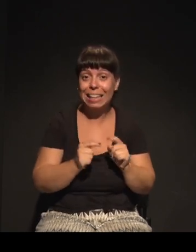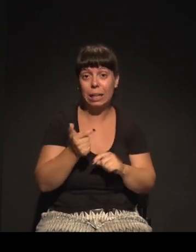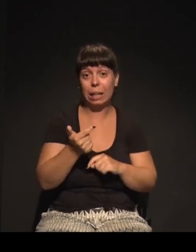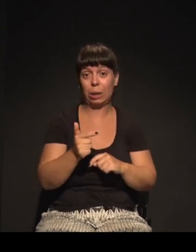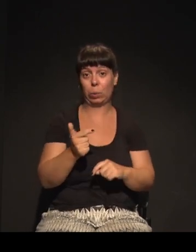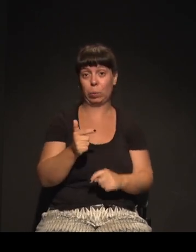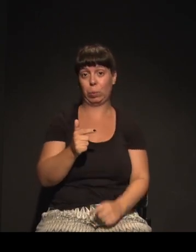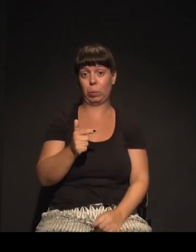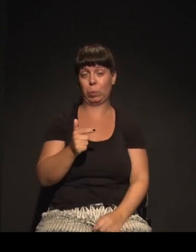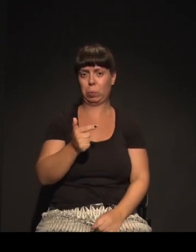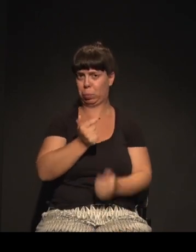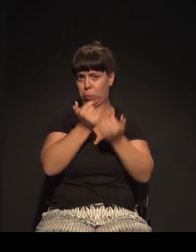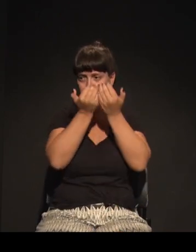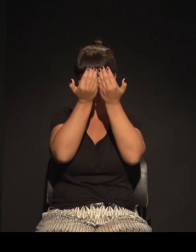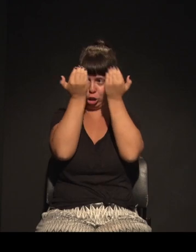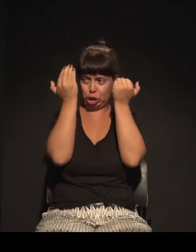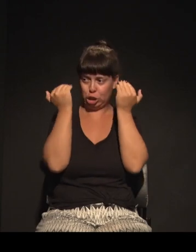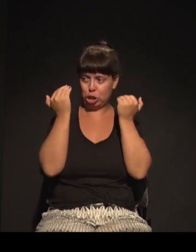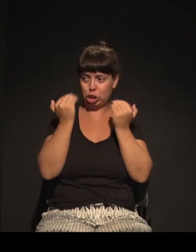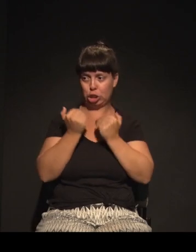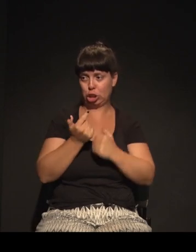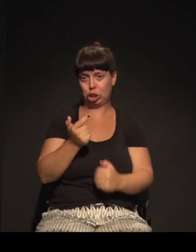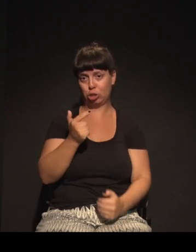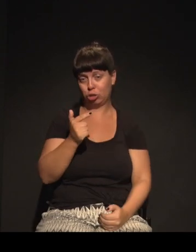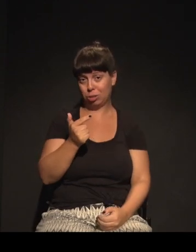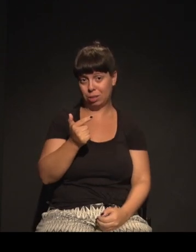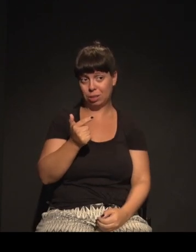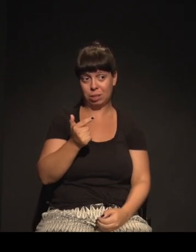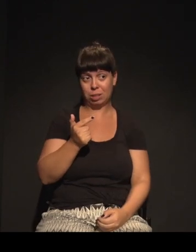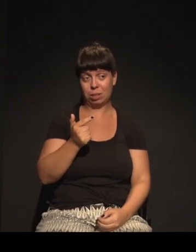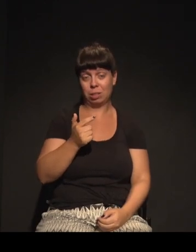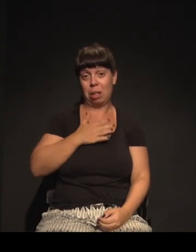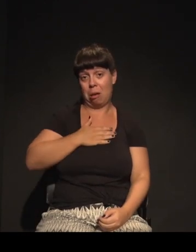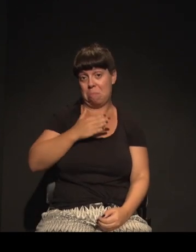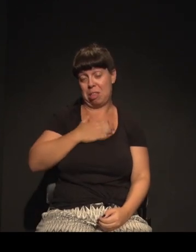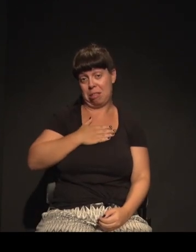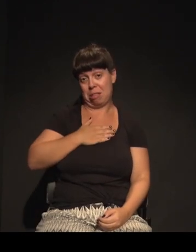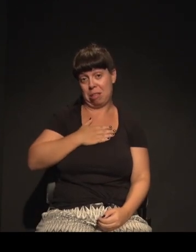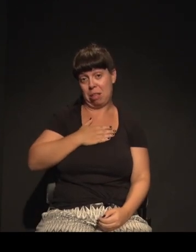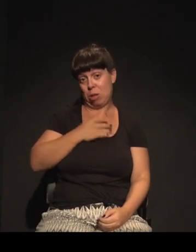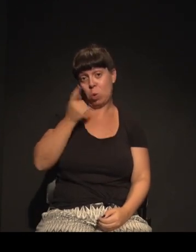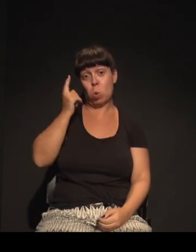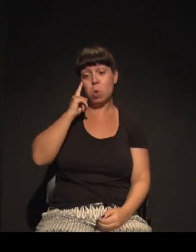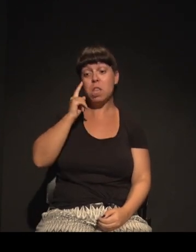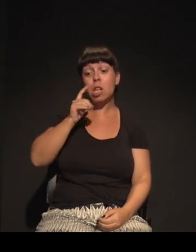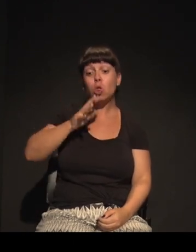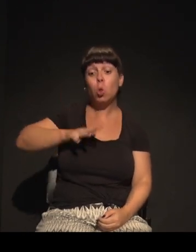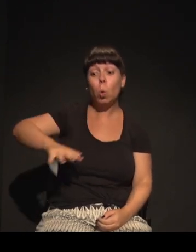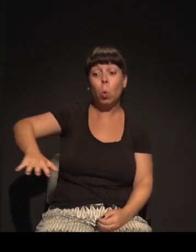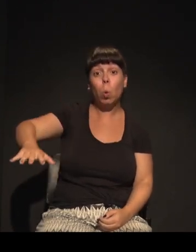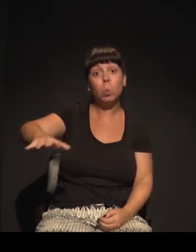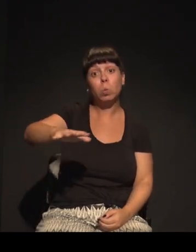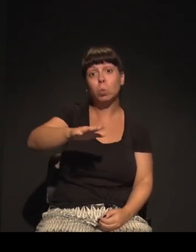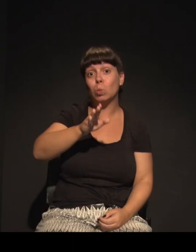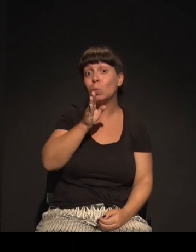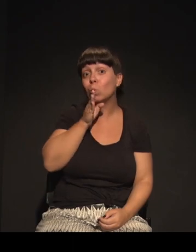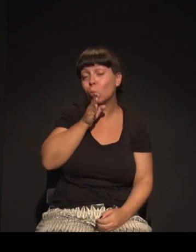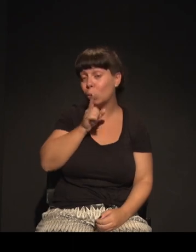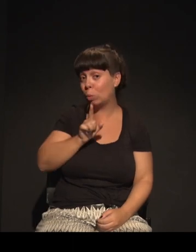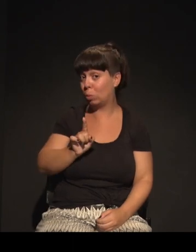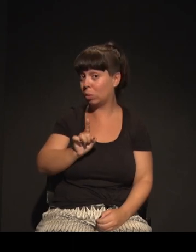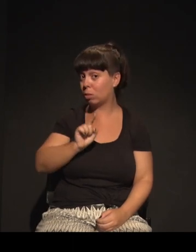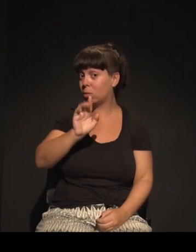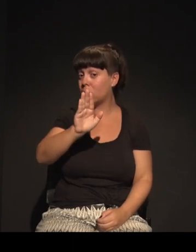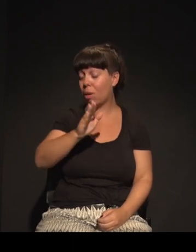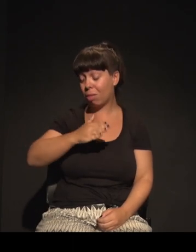material indígena nas escolas indígena pelo menos na minha não estou falando de todos que todos eu não conheço é